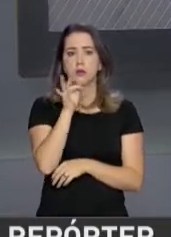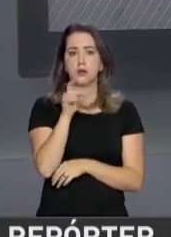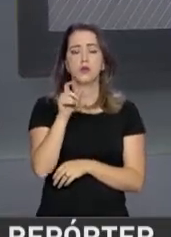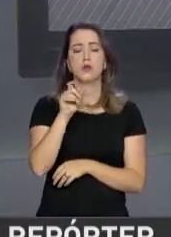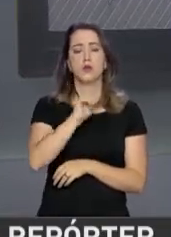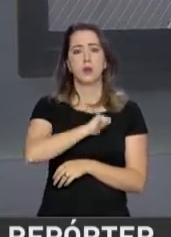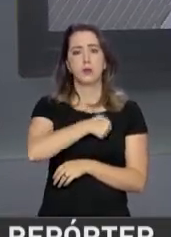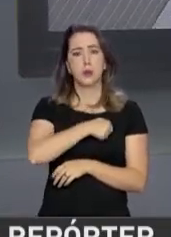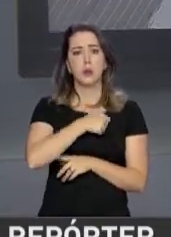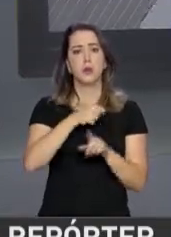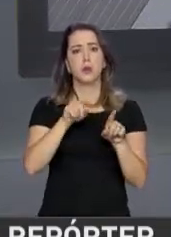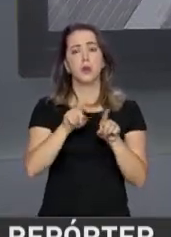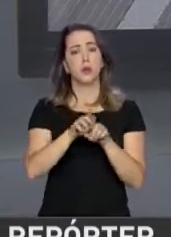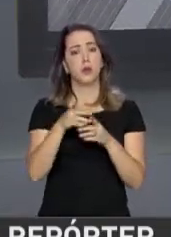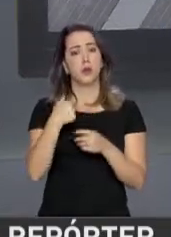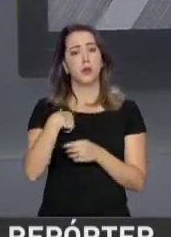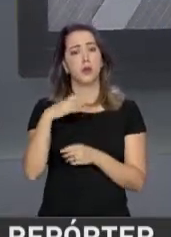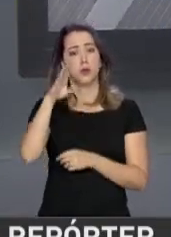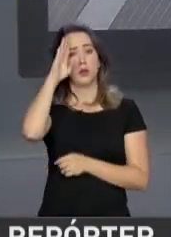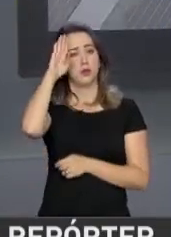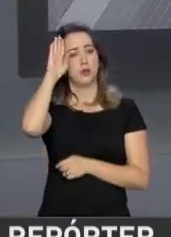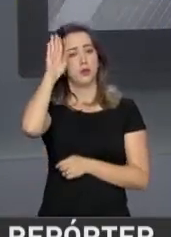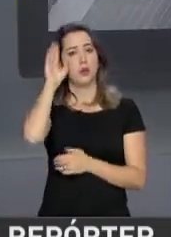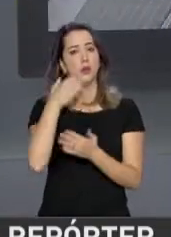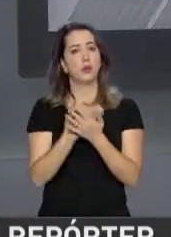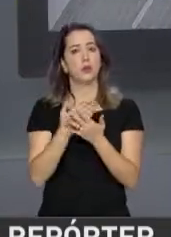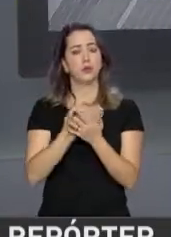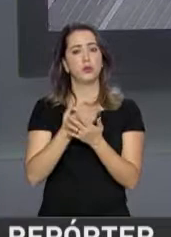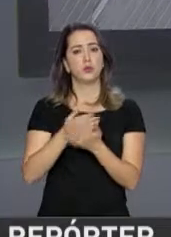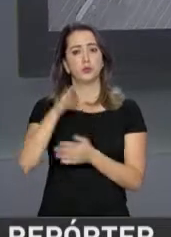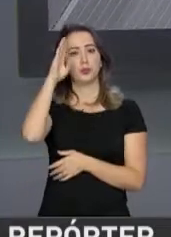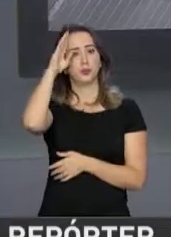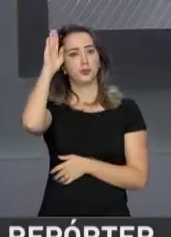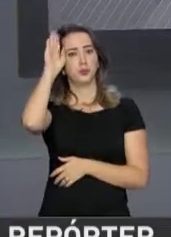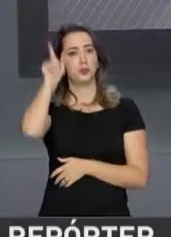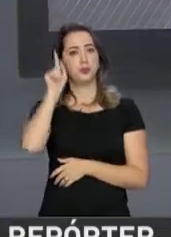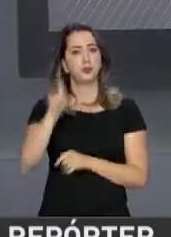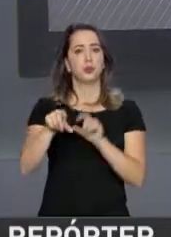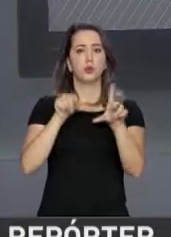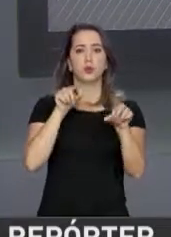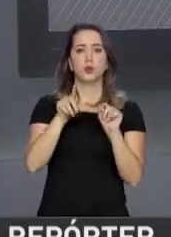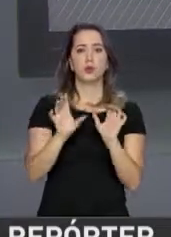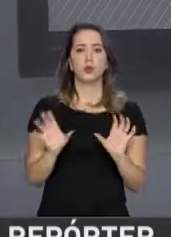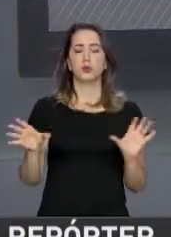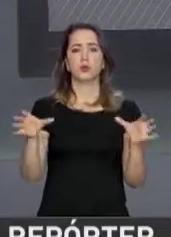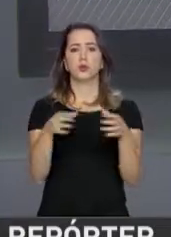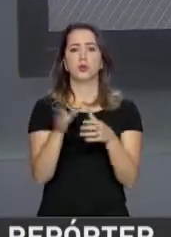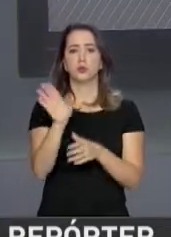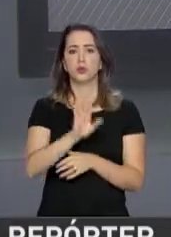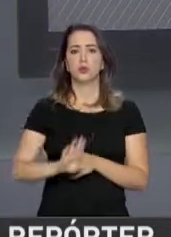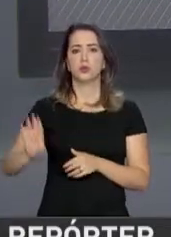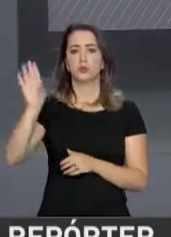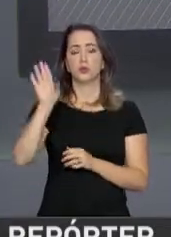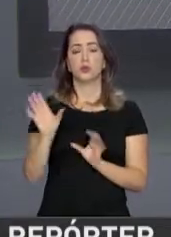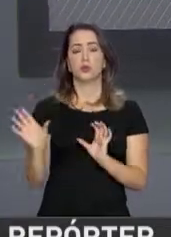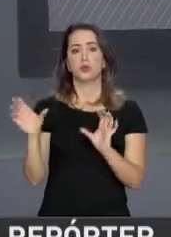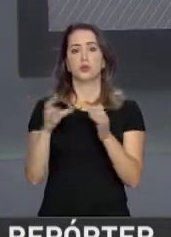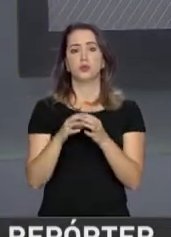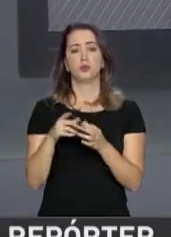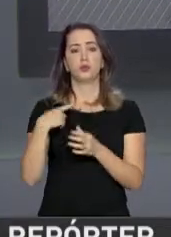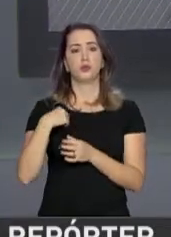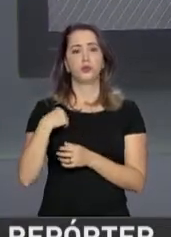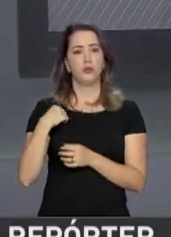ou espanhol e ser graduado ou estudante de nível superior a seleção é feita pelo comitê nacional para os refugiados